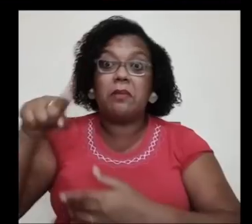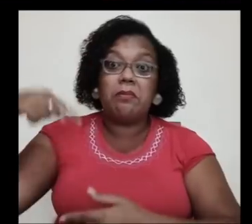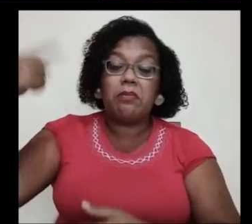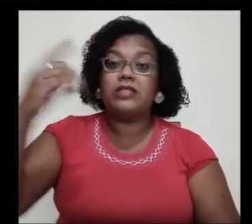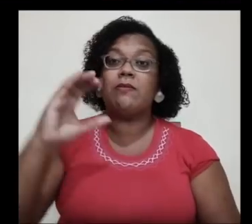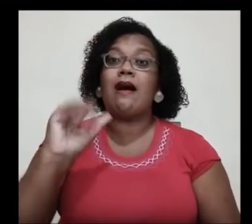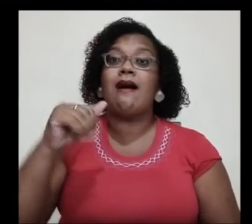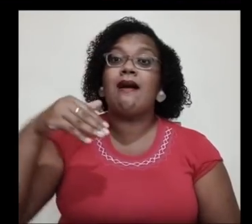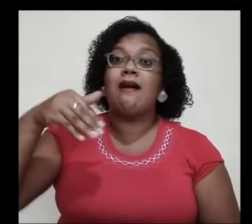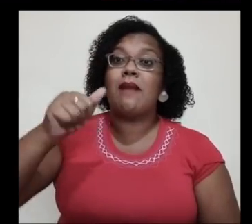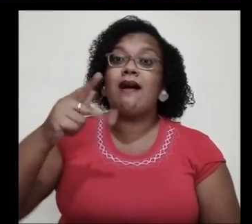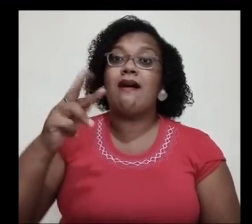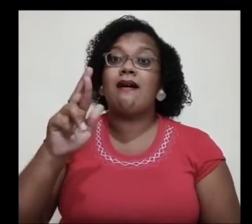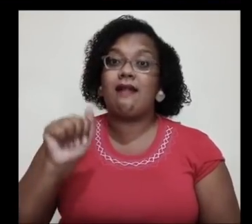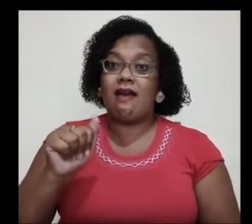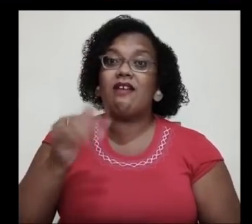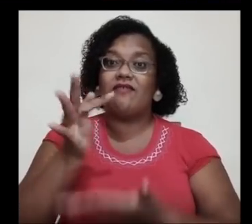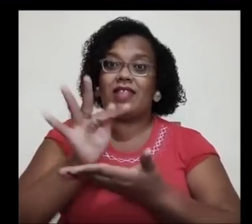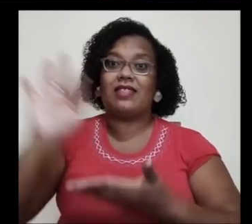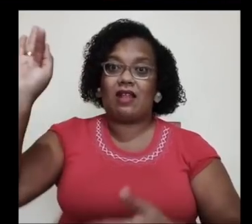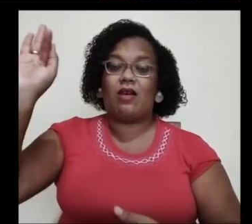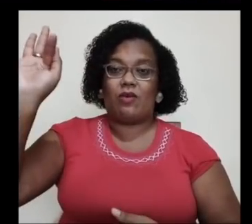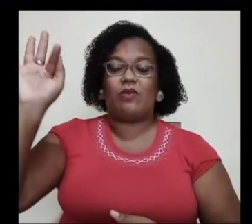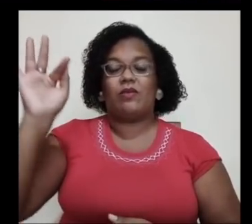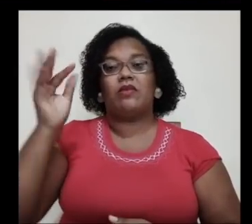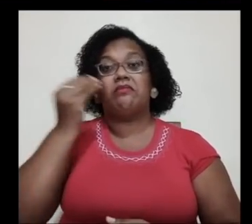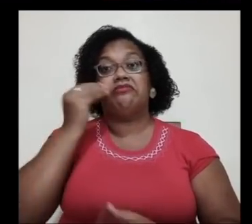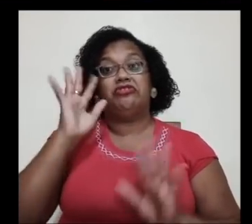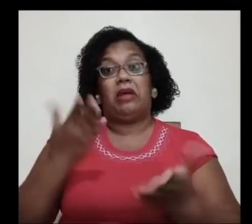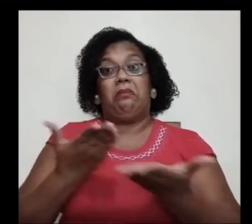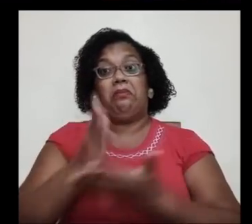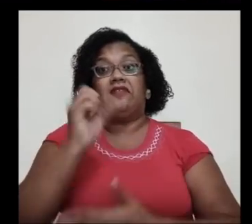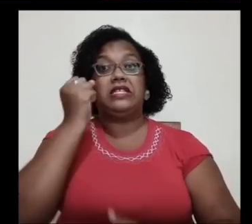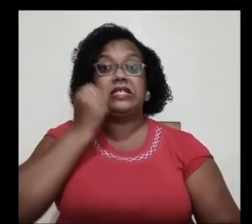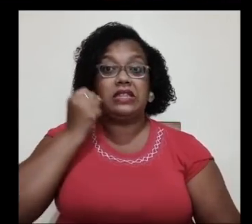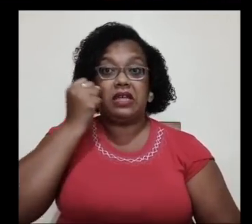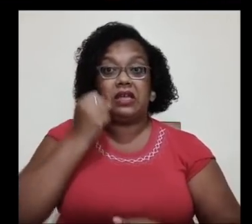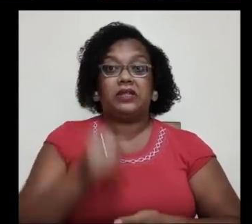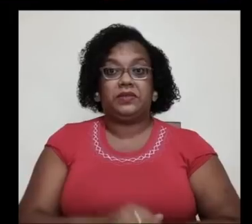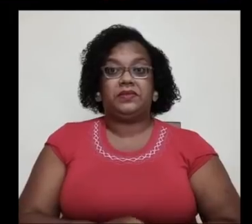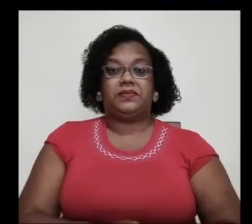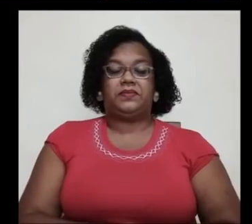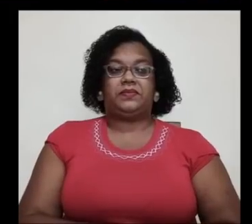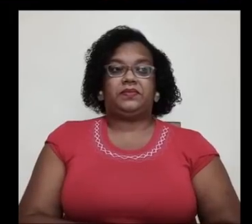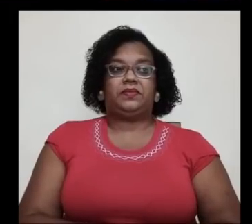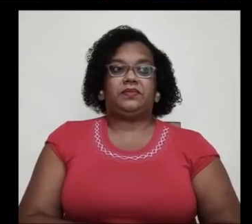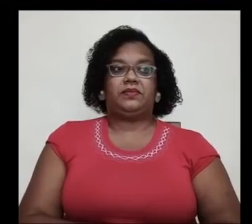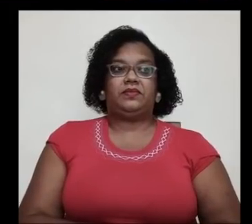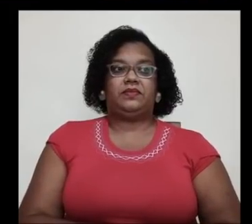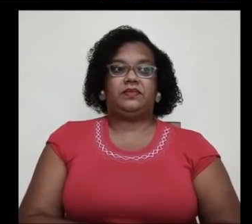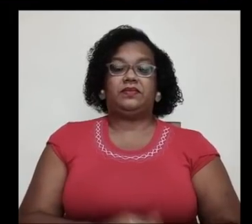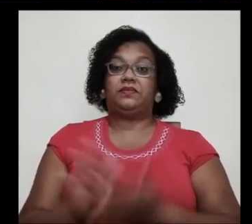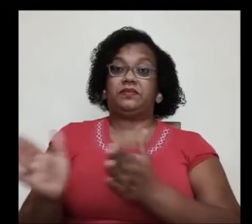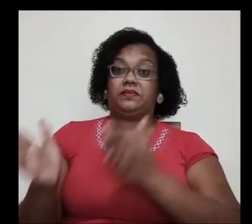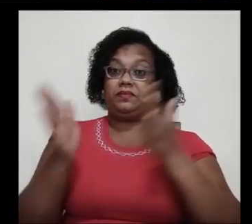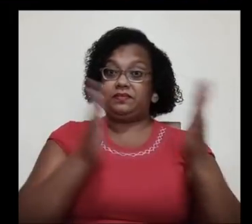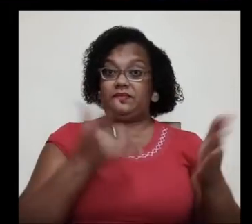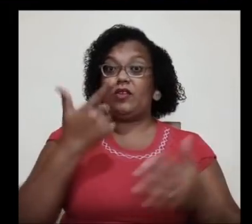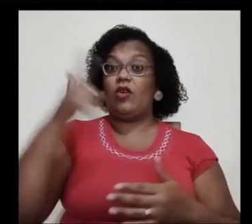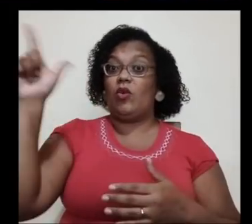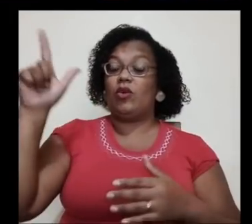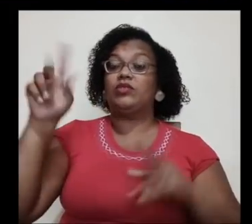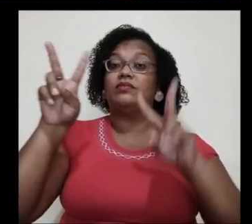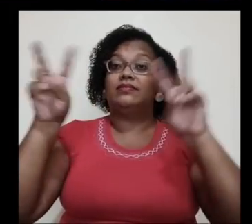Um outro aspecto também importante da redução dos recursos atinge as universidades públicas e institutos federais. Tem um corte da ordem